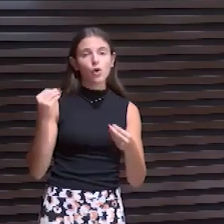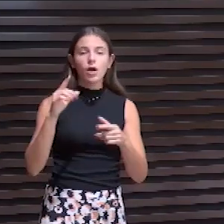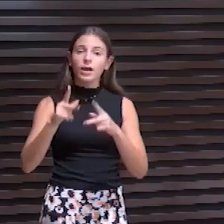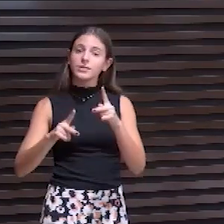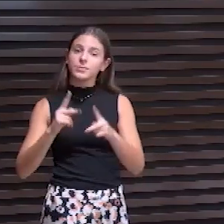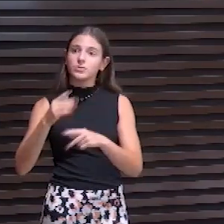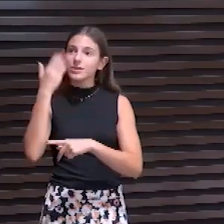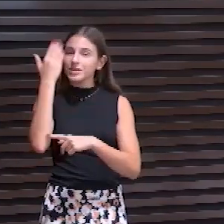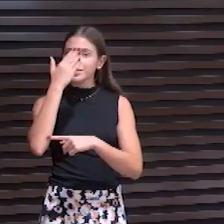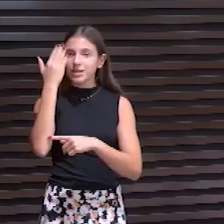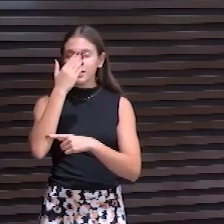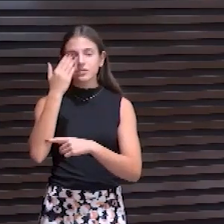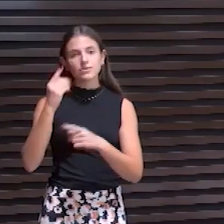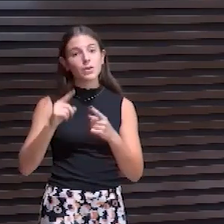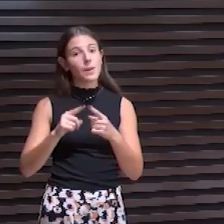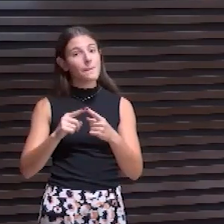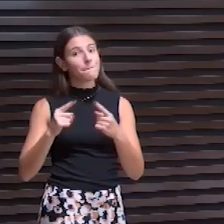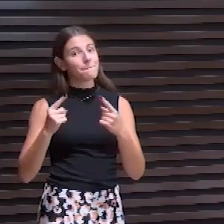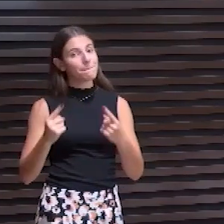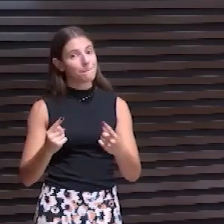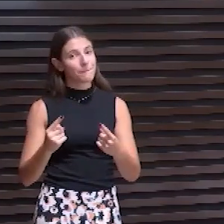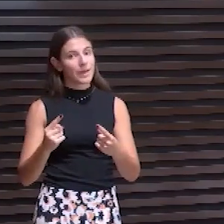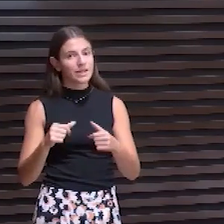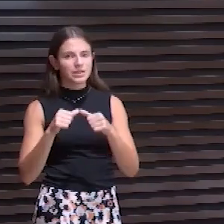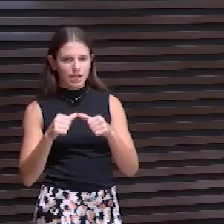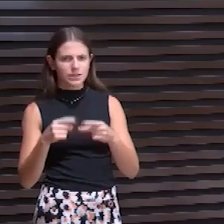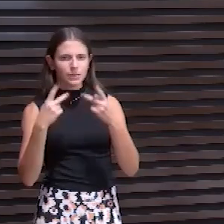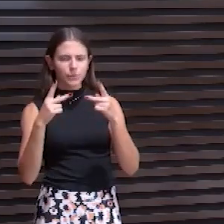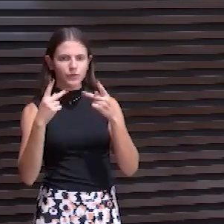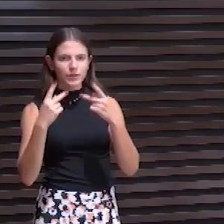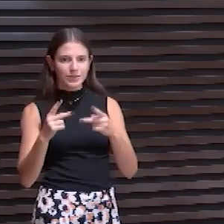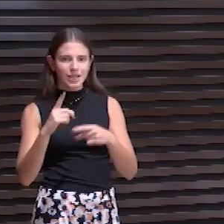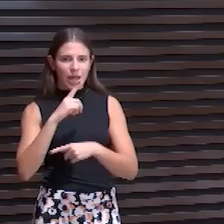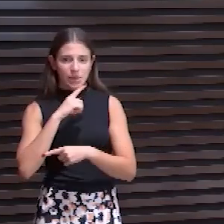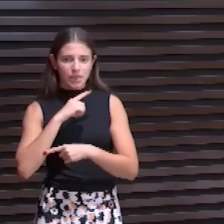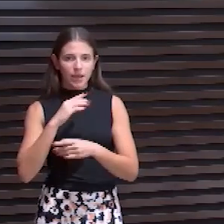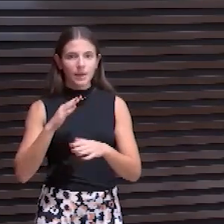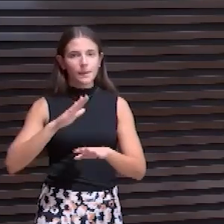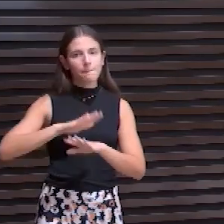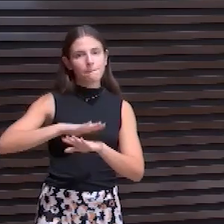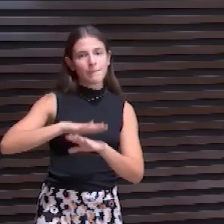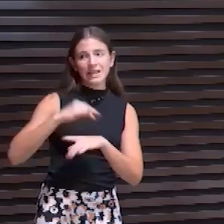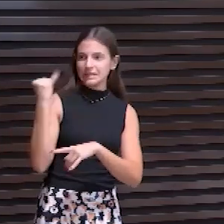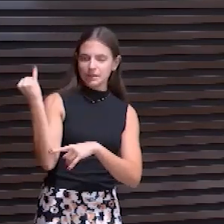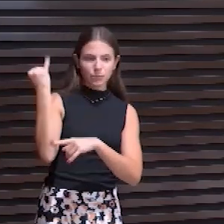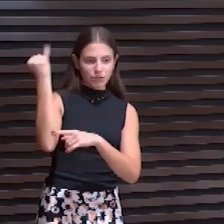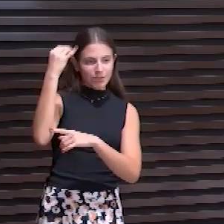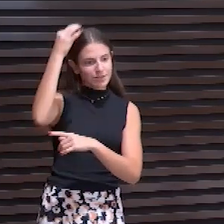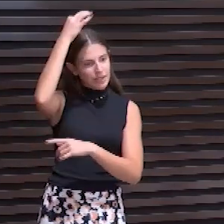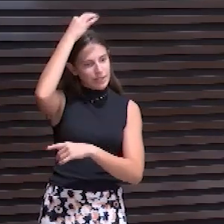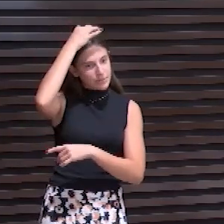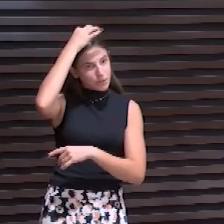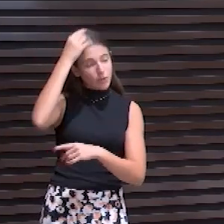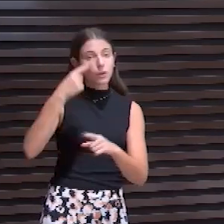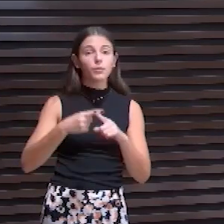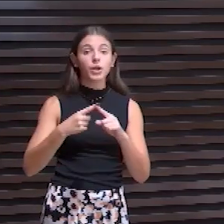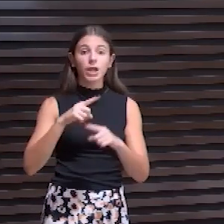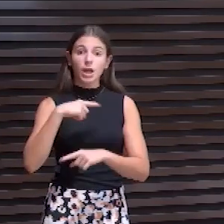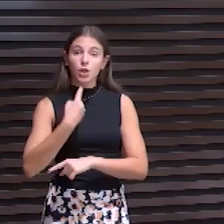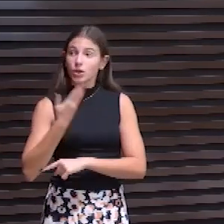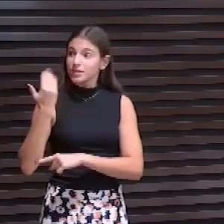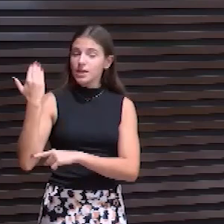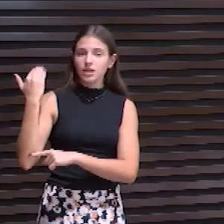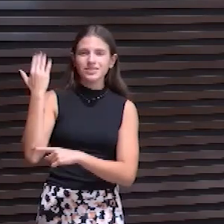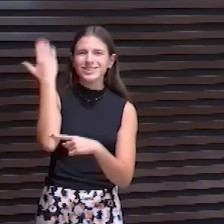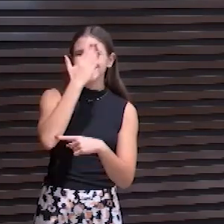caráter dessa profecia é muito mais espiritual do que terreno. Um dia todos nós éramos cegos espiritualmente.